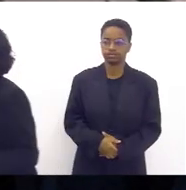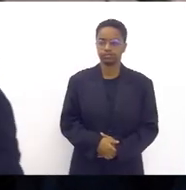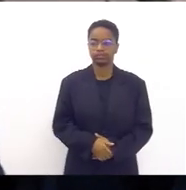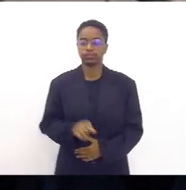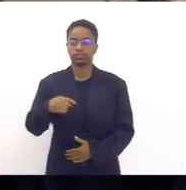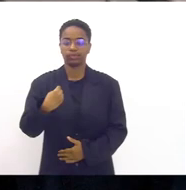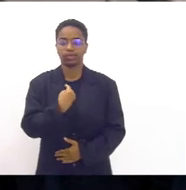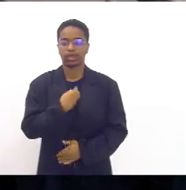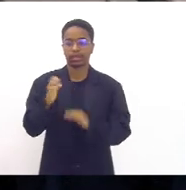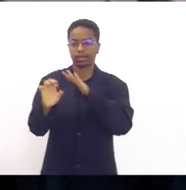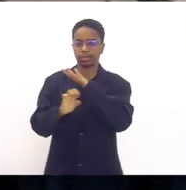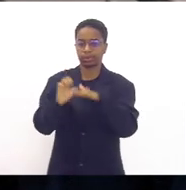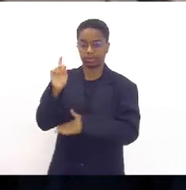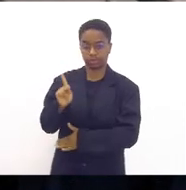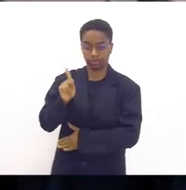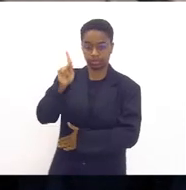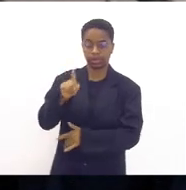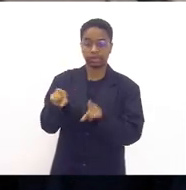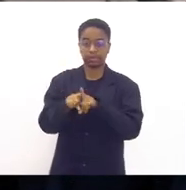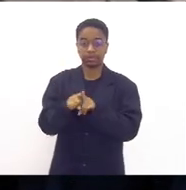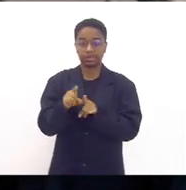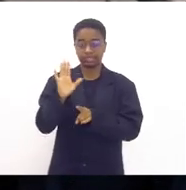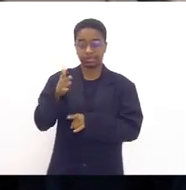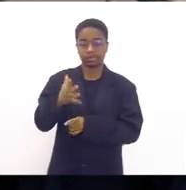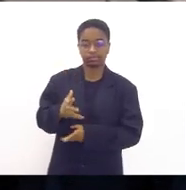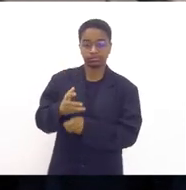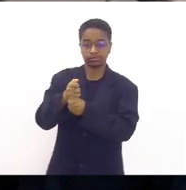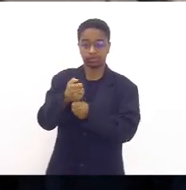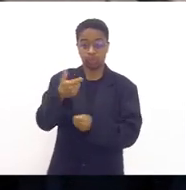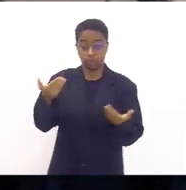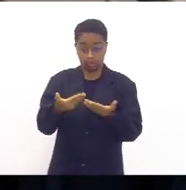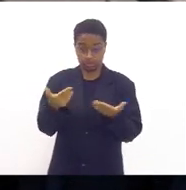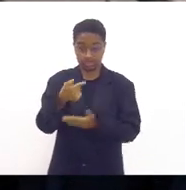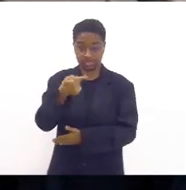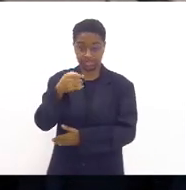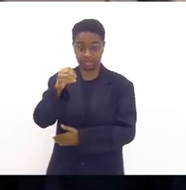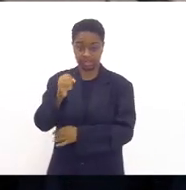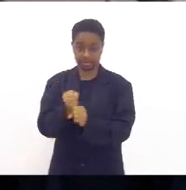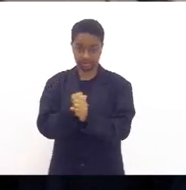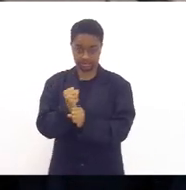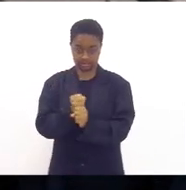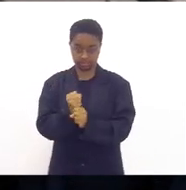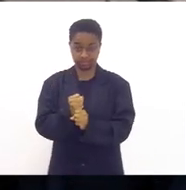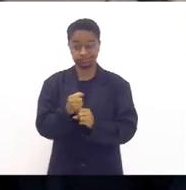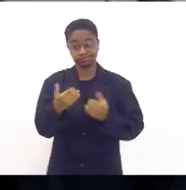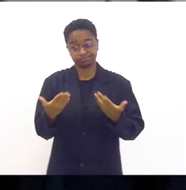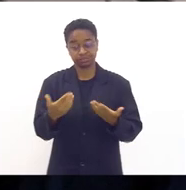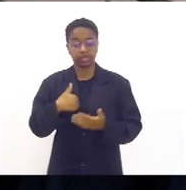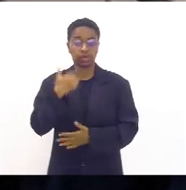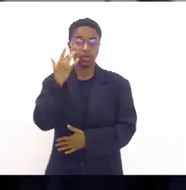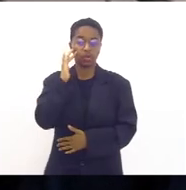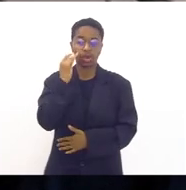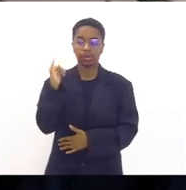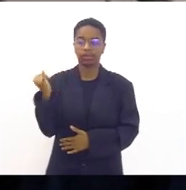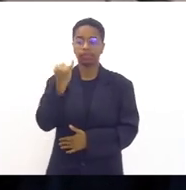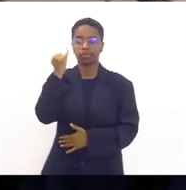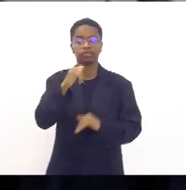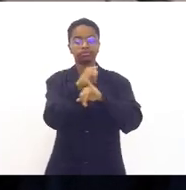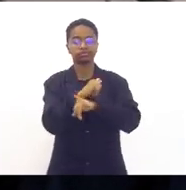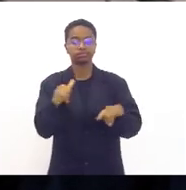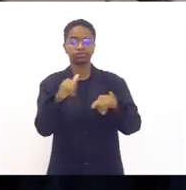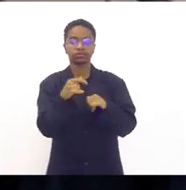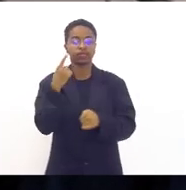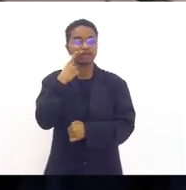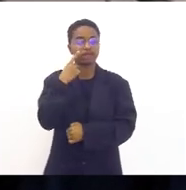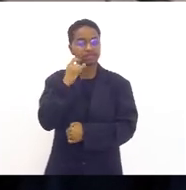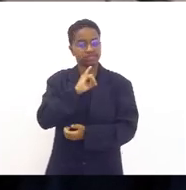Petrobras, com os seus 70 anos... Hoje. Eu acho que é bom um alerta de verificar se